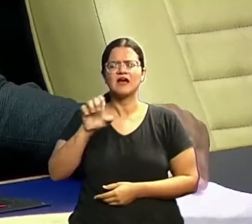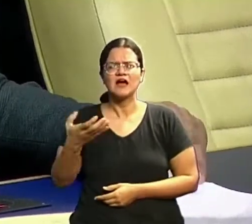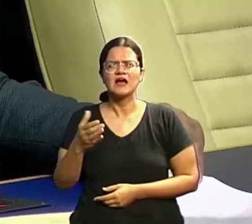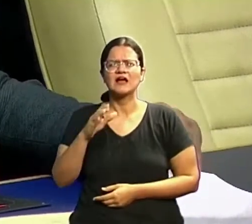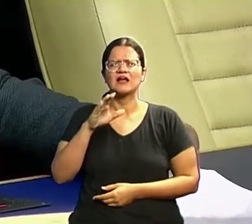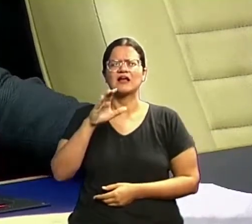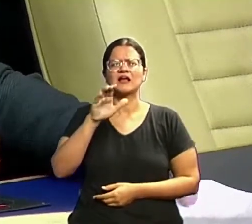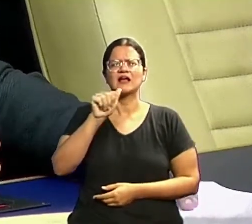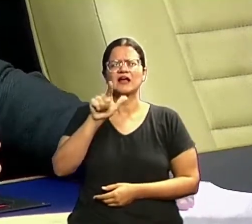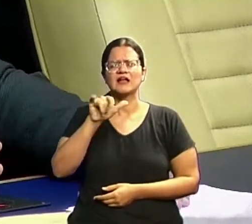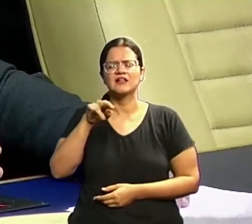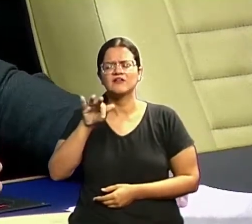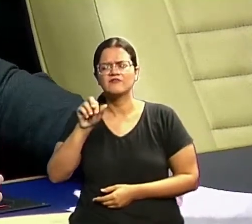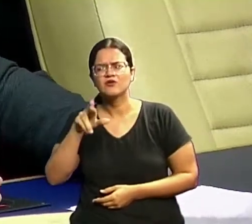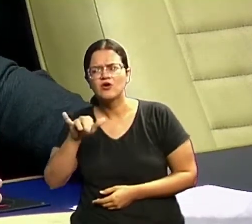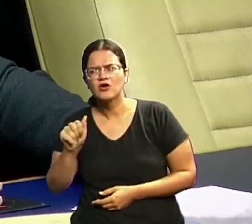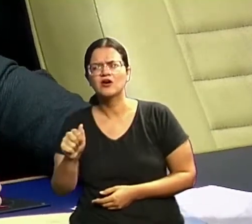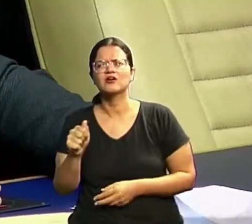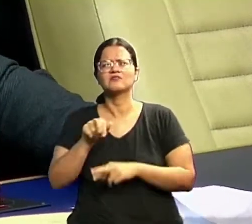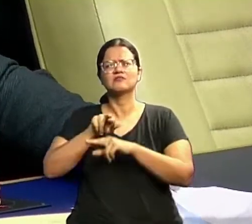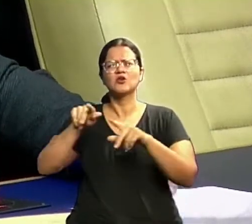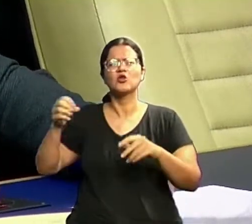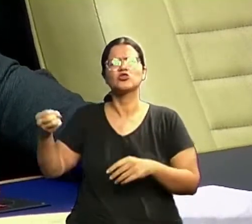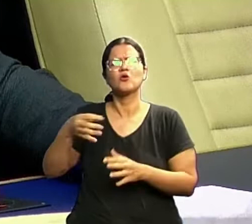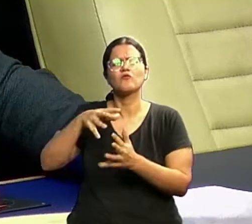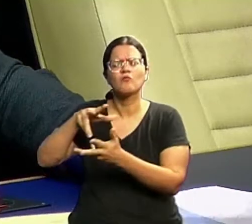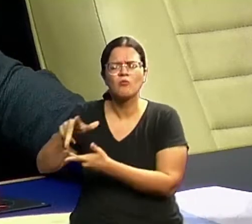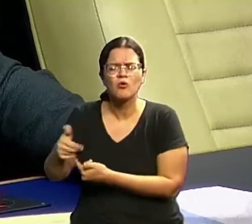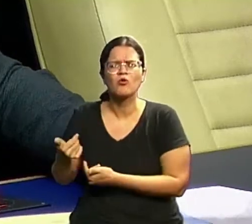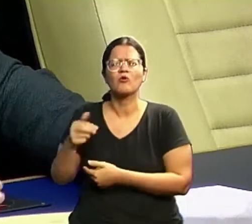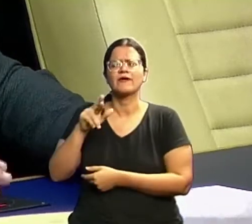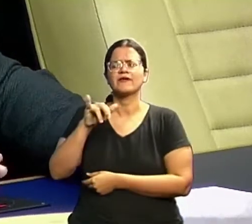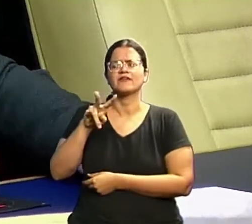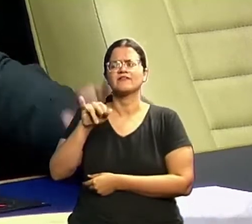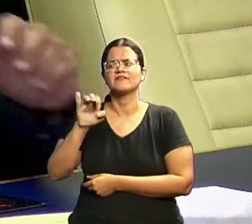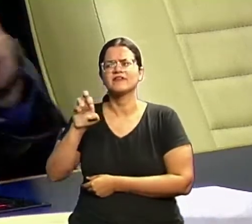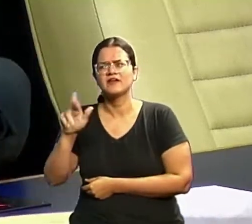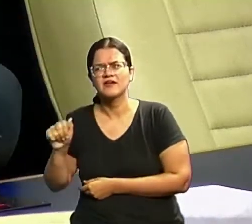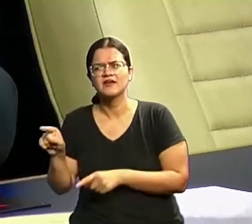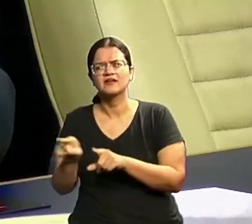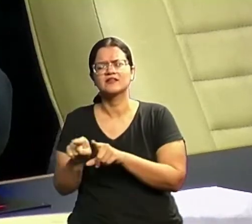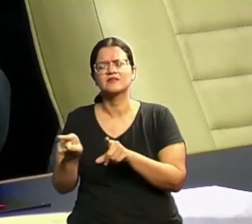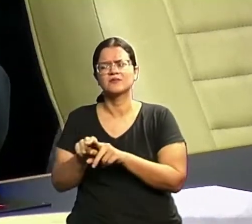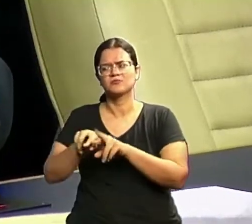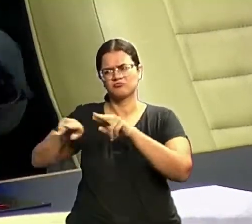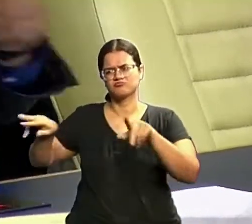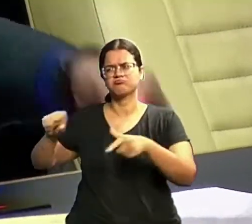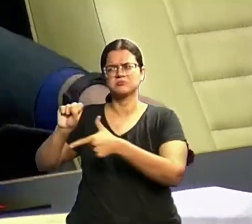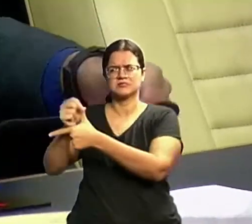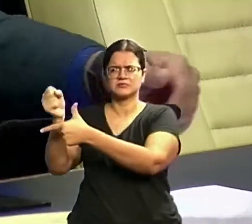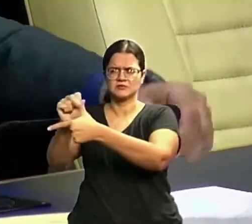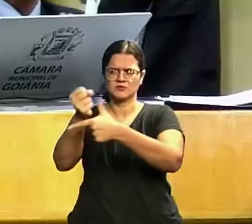Jardim Califórnia, Arora 1, 2, 3, Novo Mundo, Riviera e Barra adjacente. Obrigado, senhor